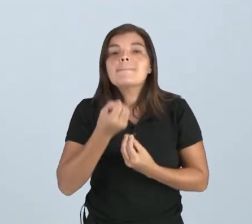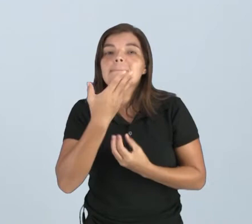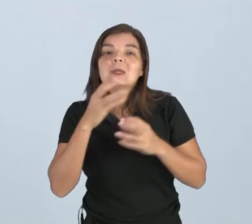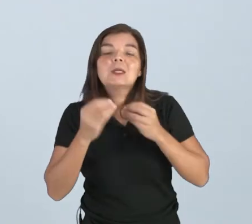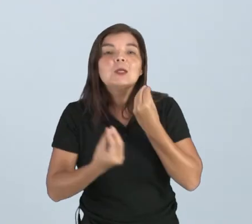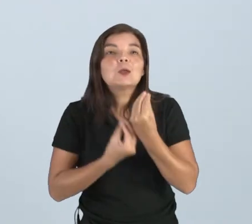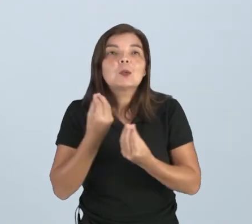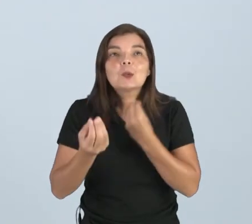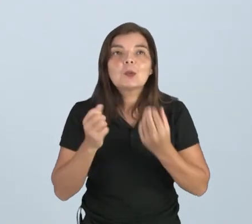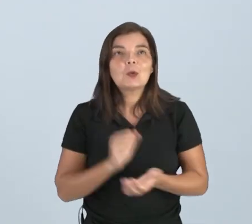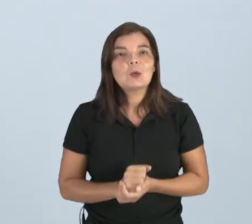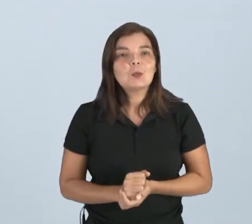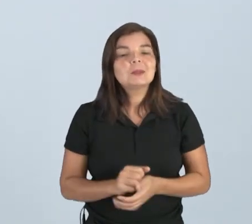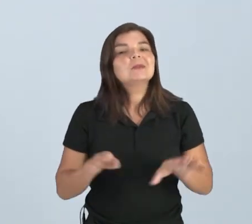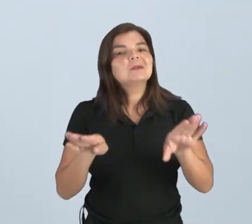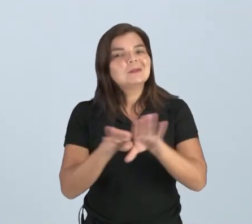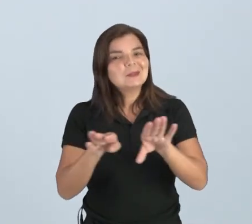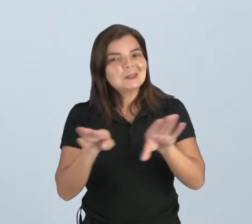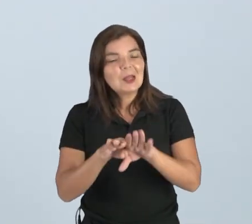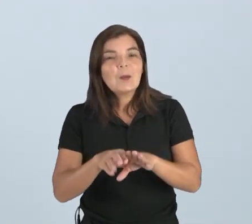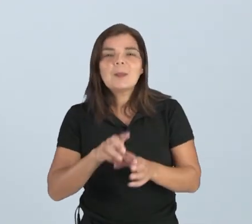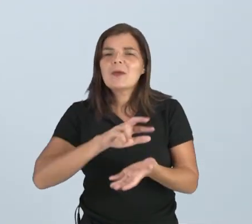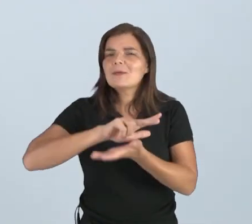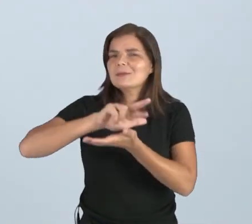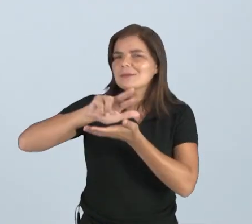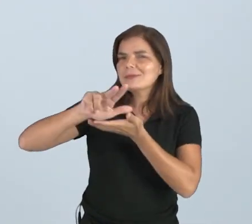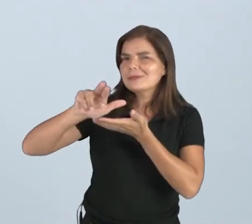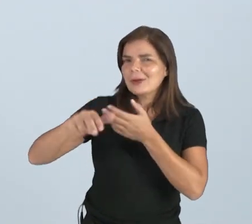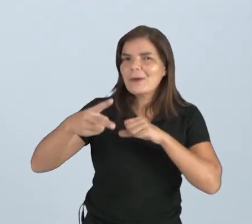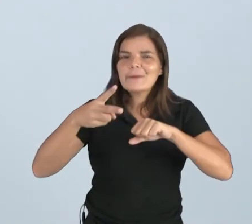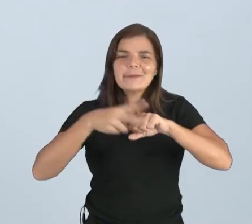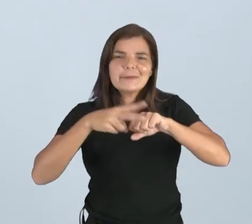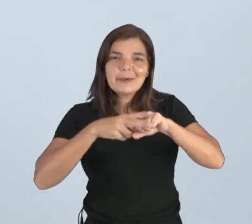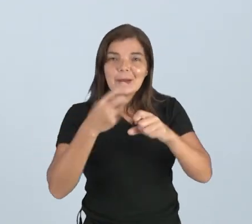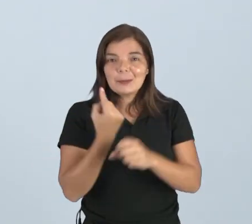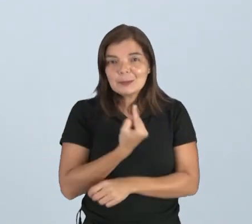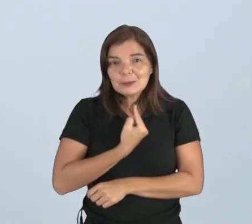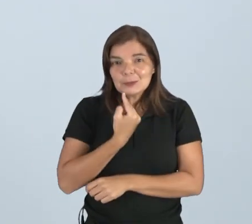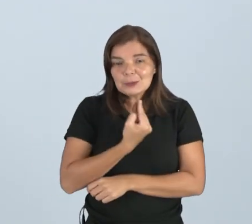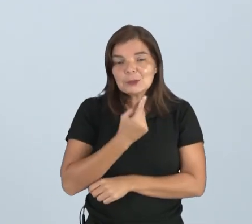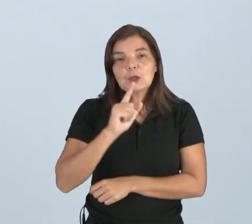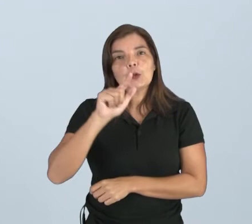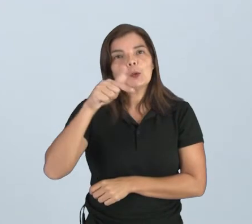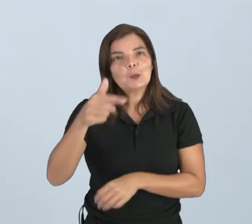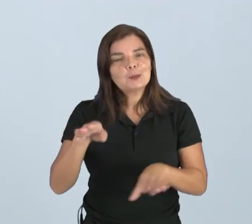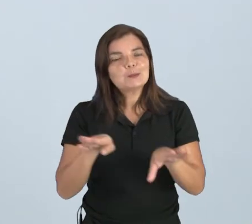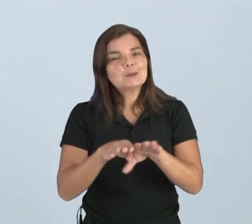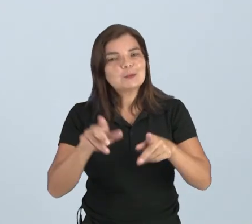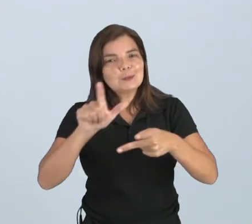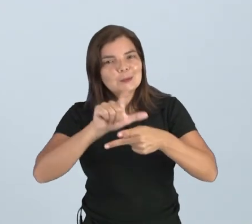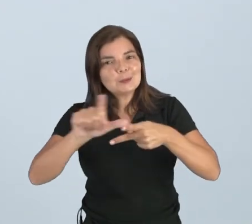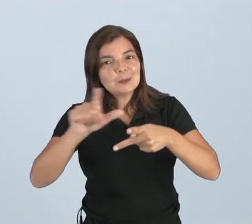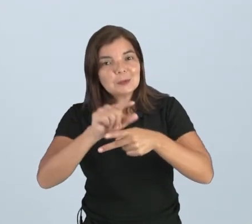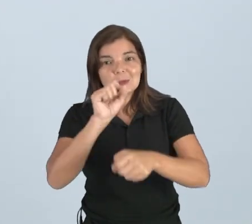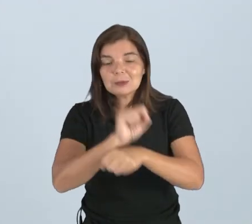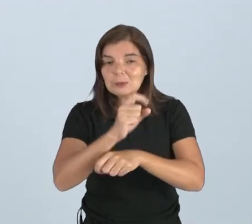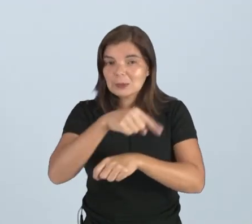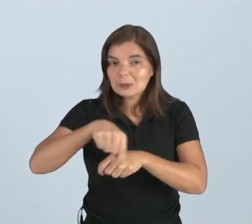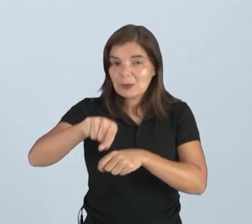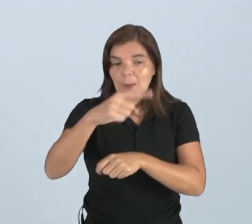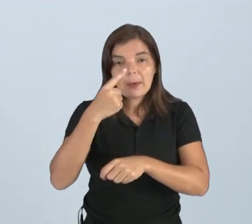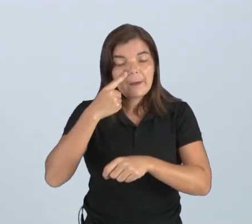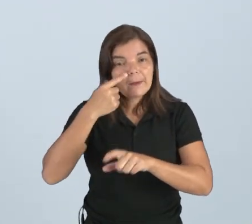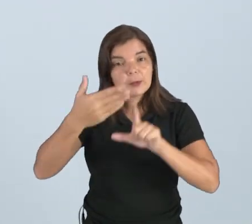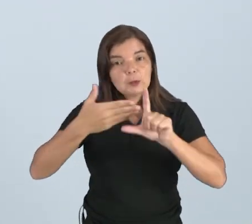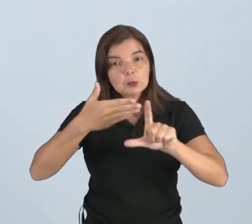como. Locuções, entre outros, verbos no singular. Em outros casos, verbo no plural. Espero que você depois acesse